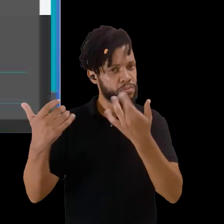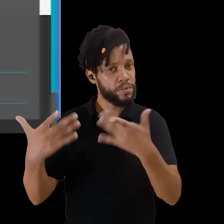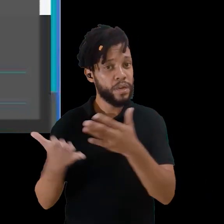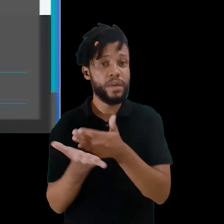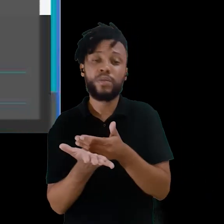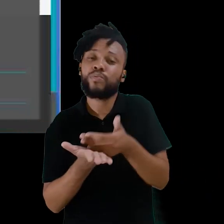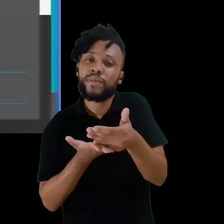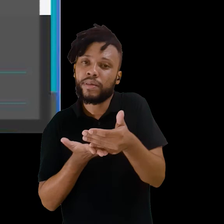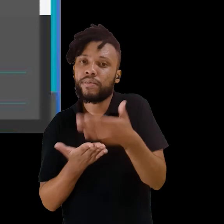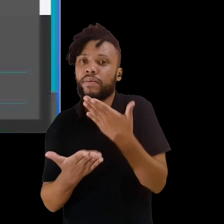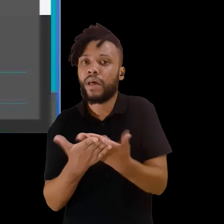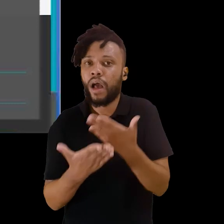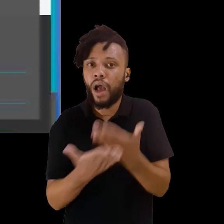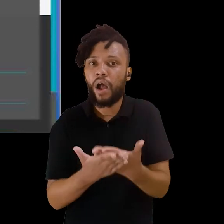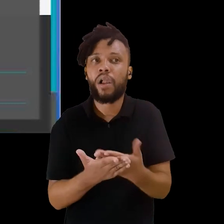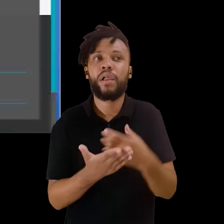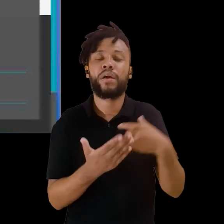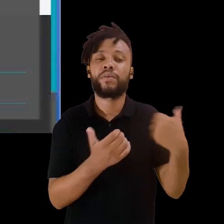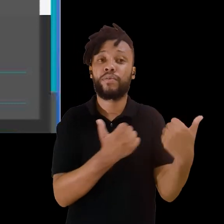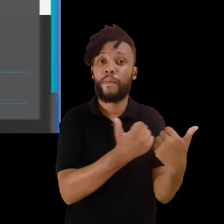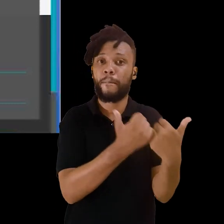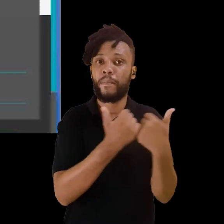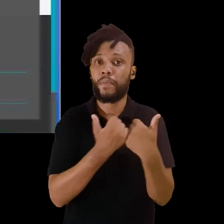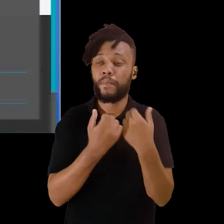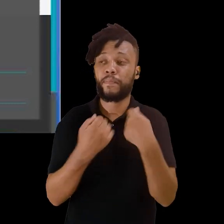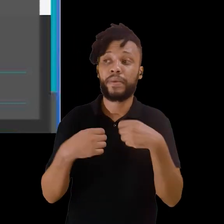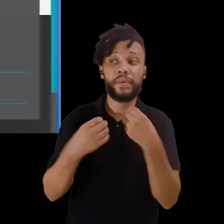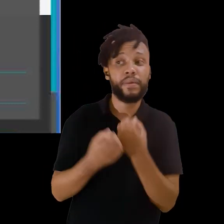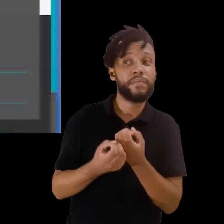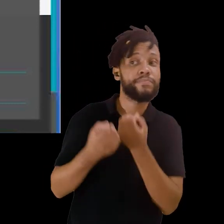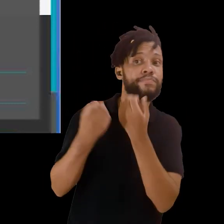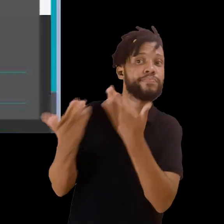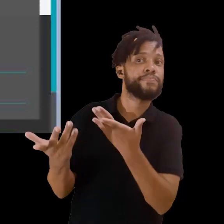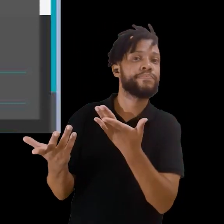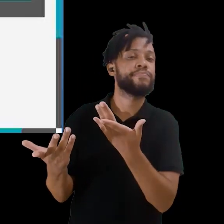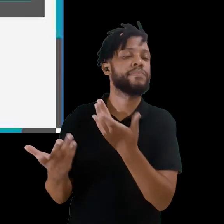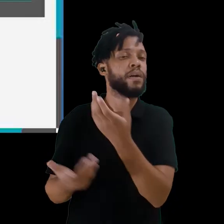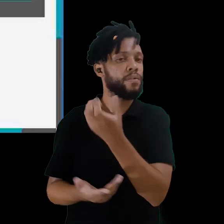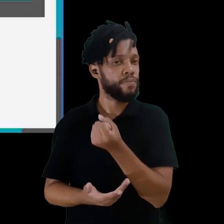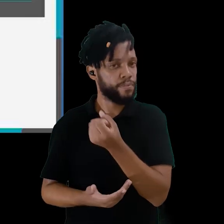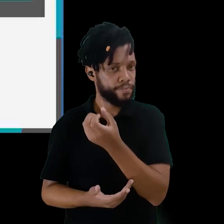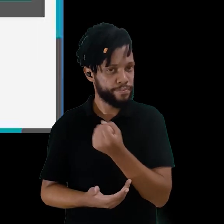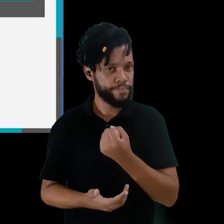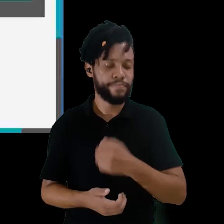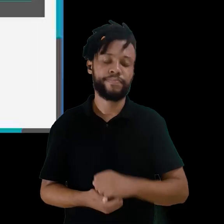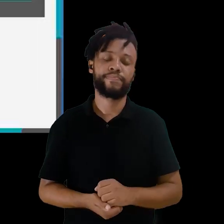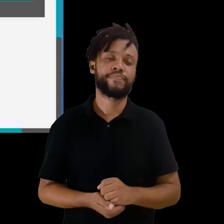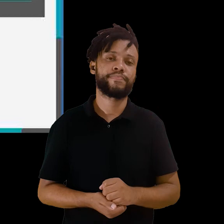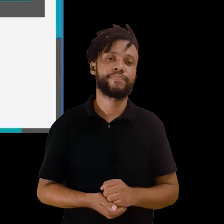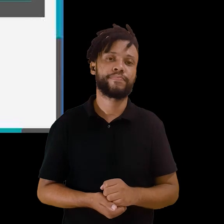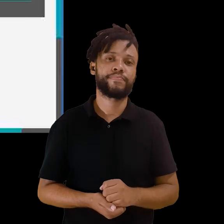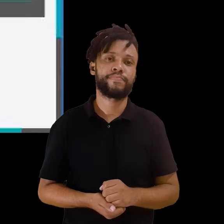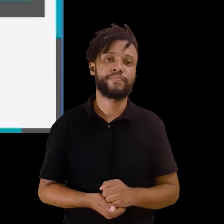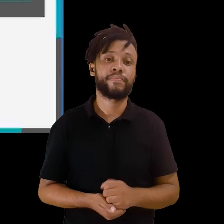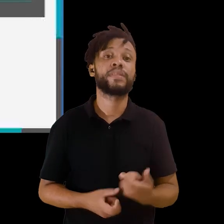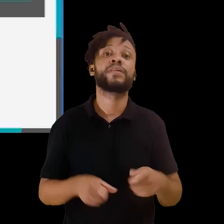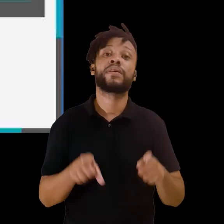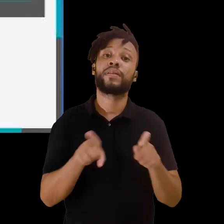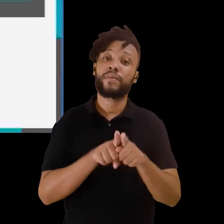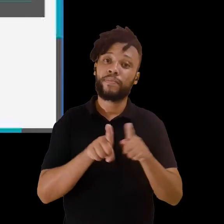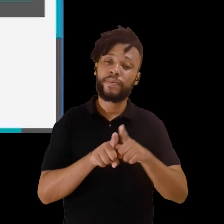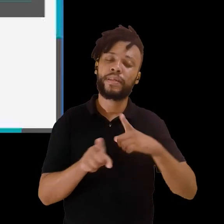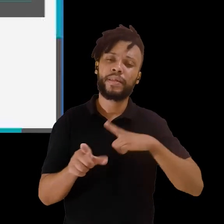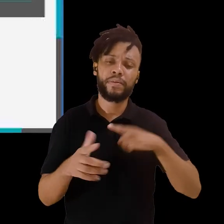aula, que o patrocinador deve fazer uma doação para o fundo. Além disso, você tendo todos